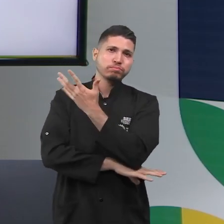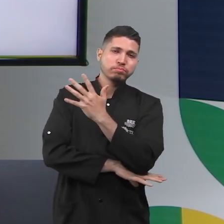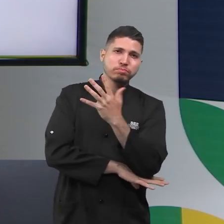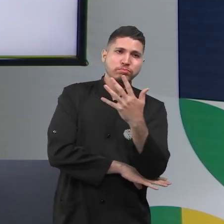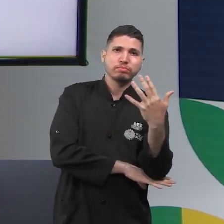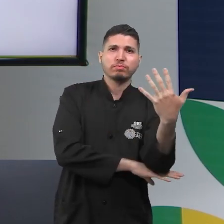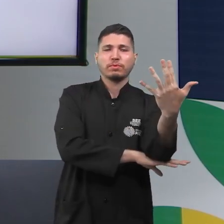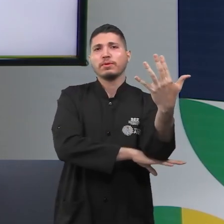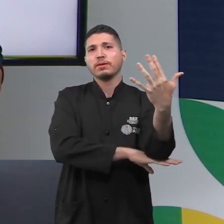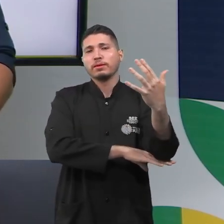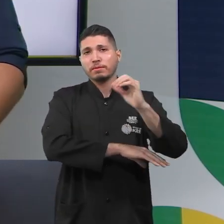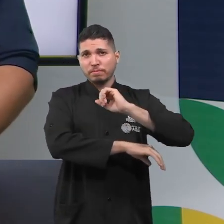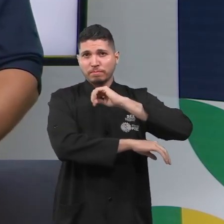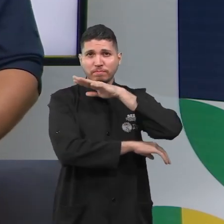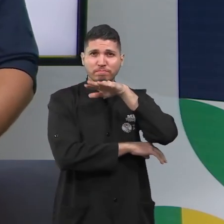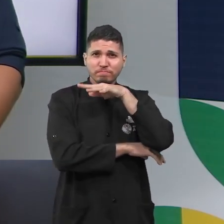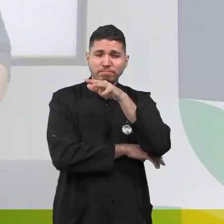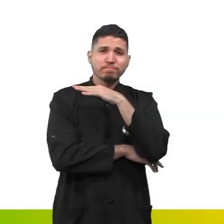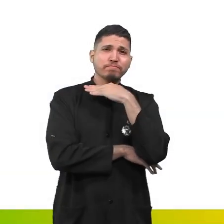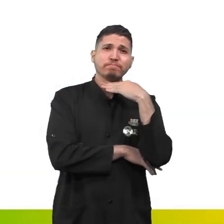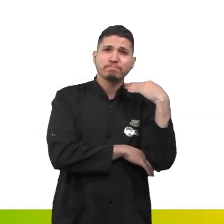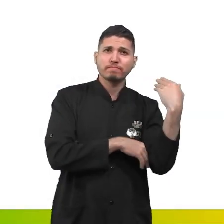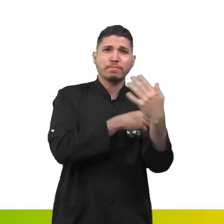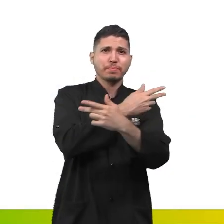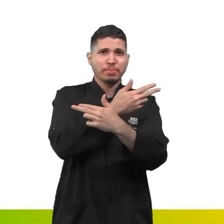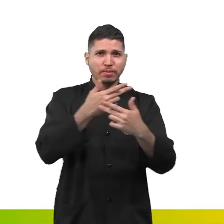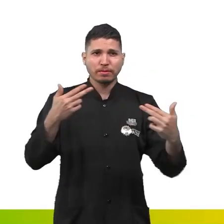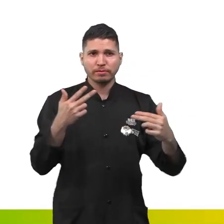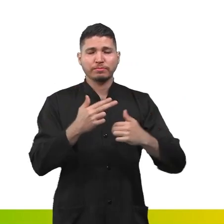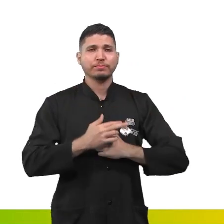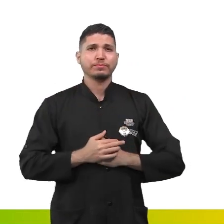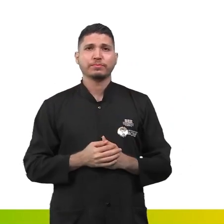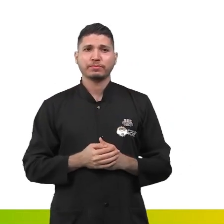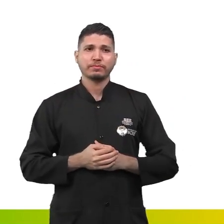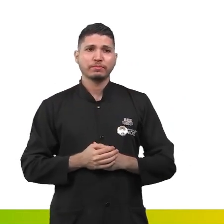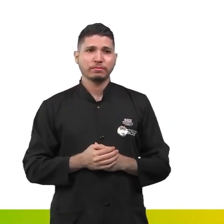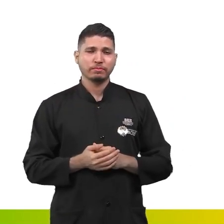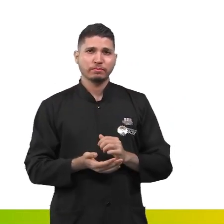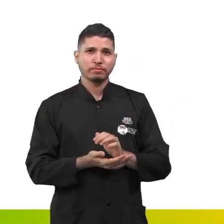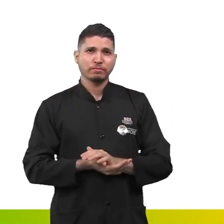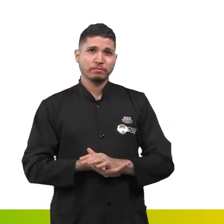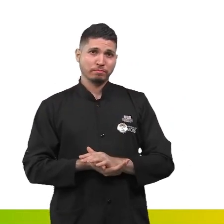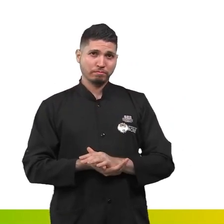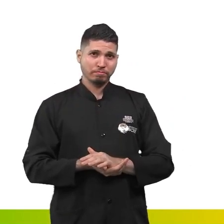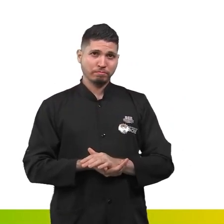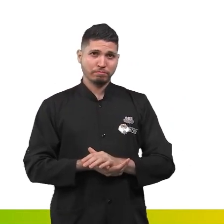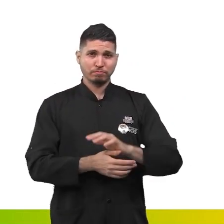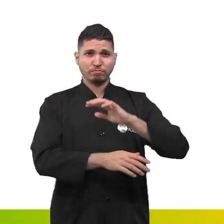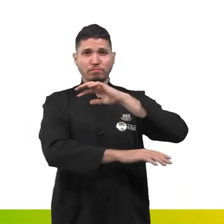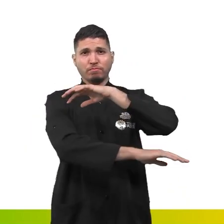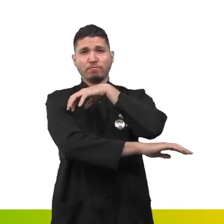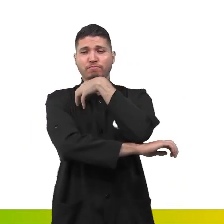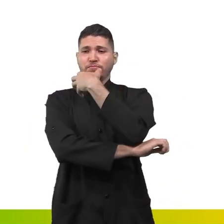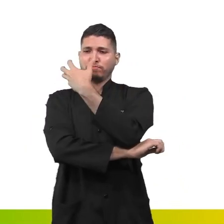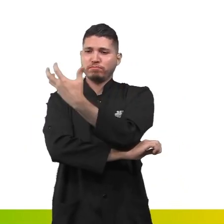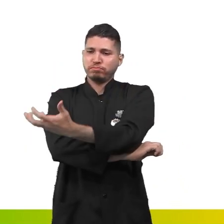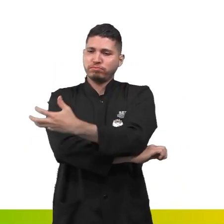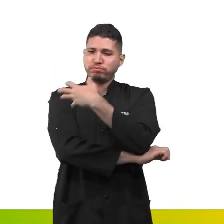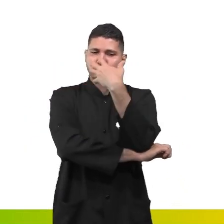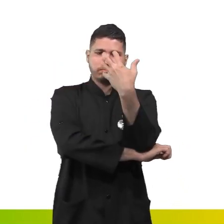isso. Gente, olha só, o desmatamento é uma outra tragédia